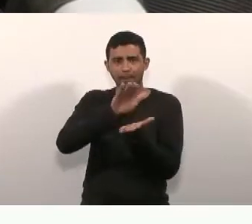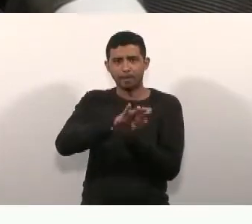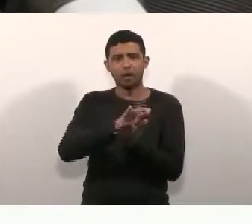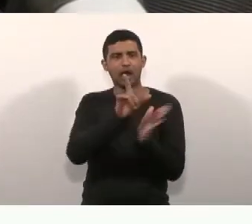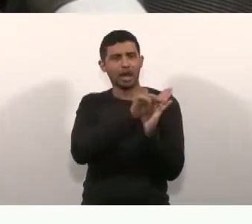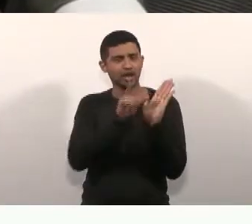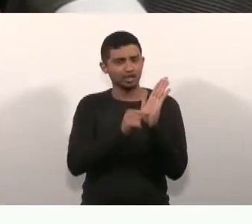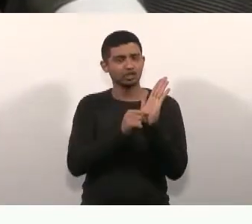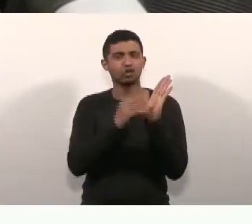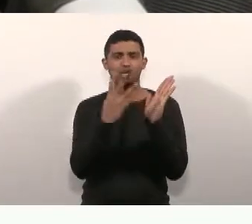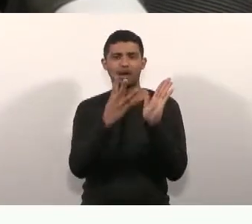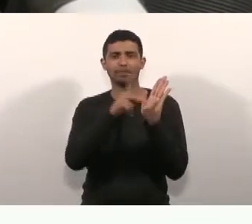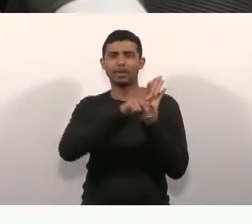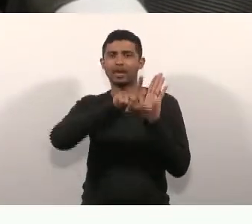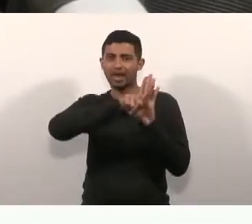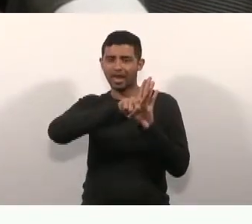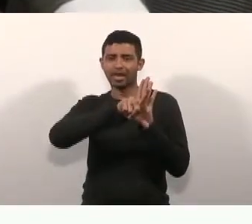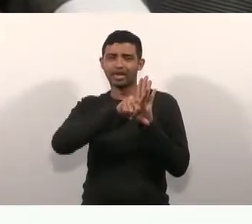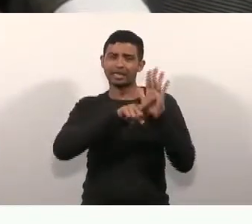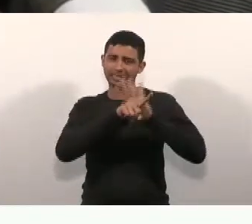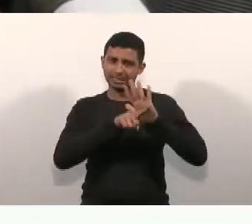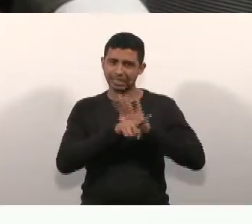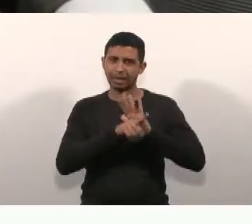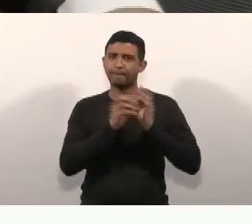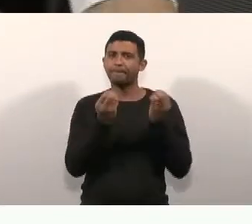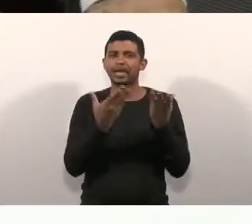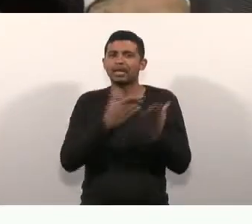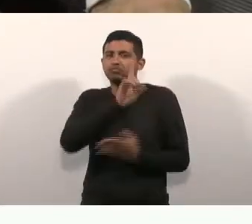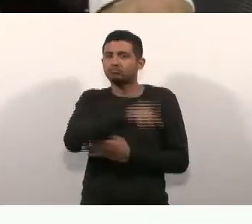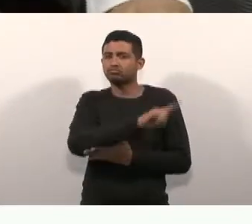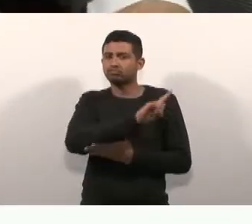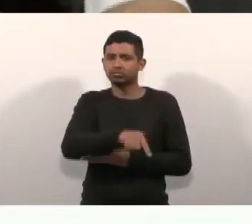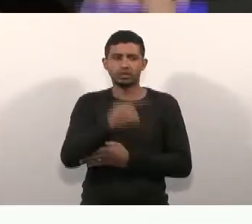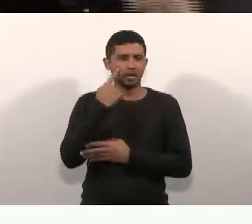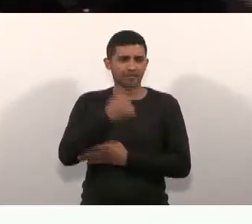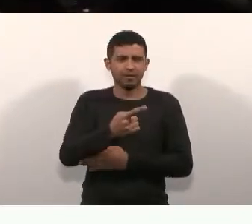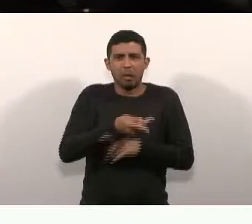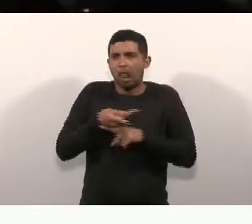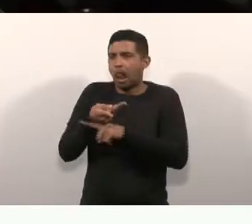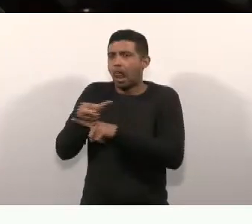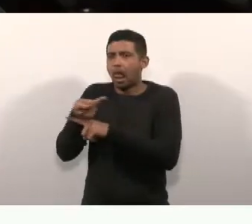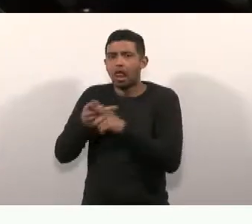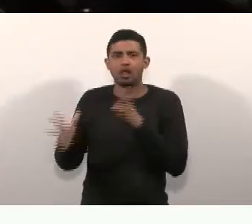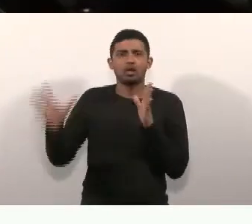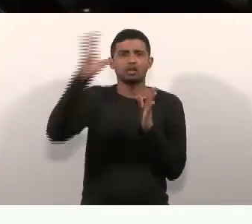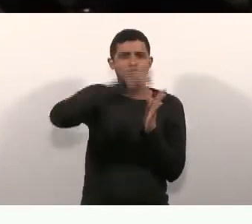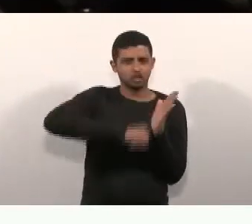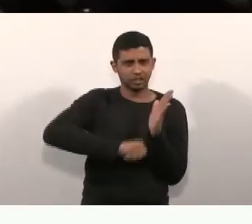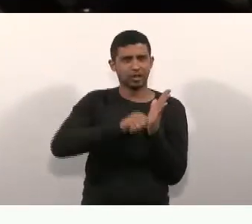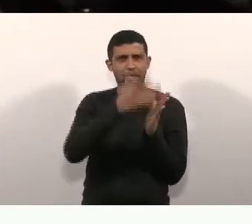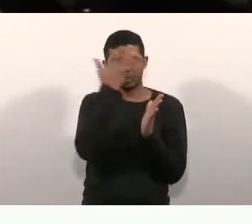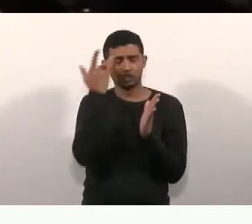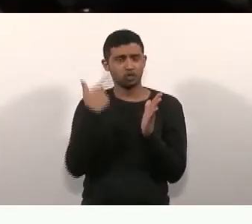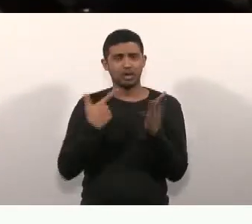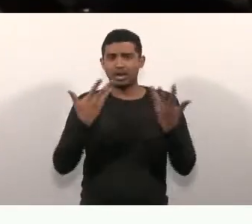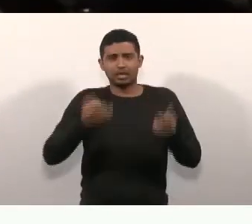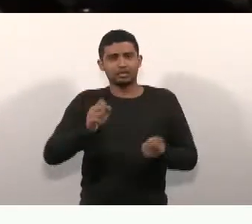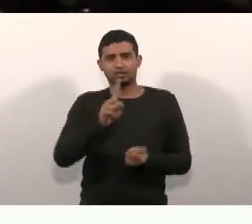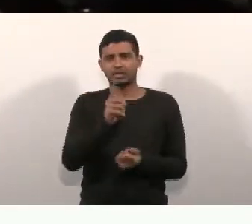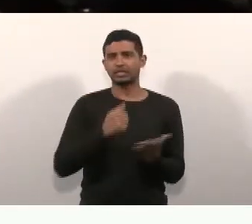4º do PL em análise, de maneira a excluir eventual cassação da inscrição estadual do transgressor da